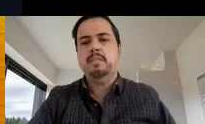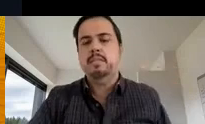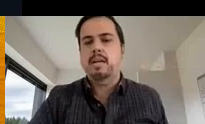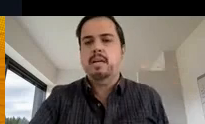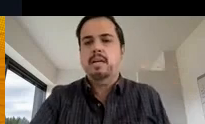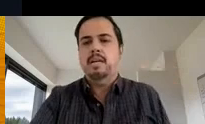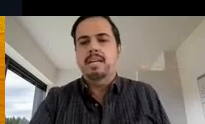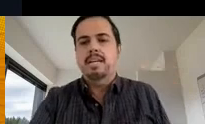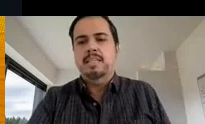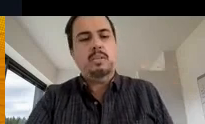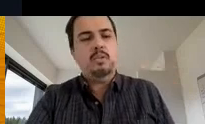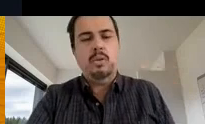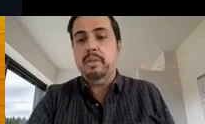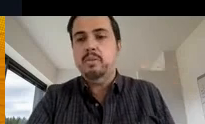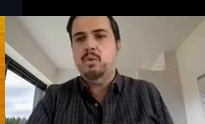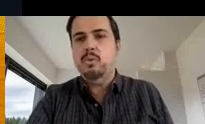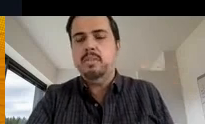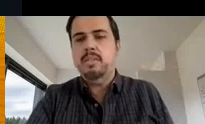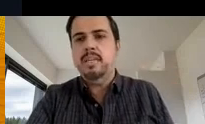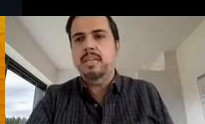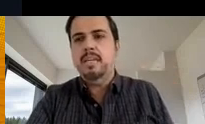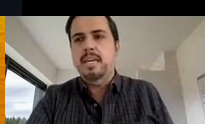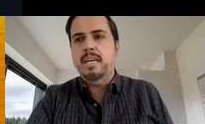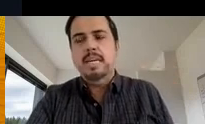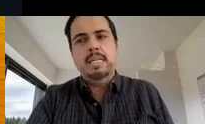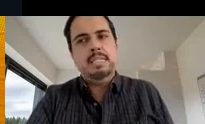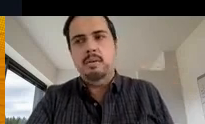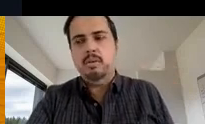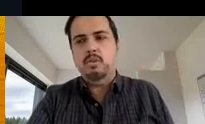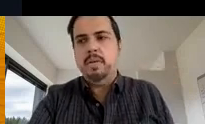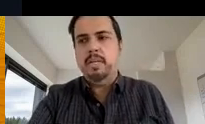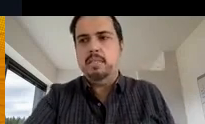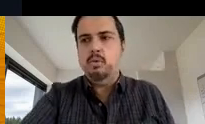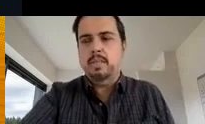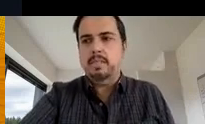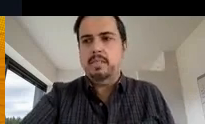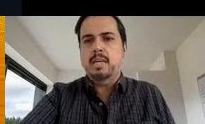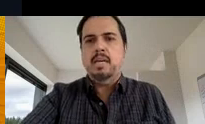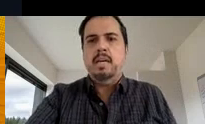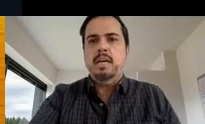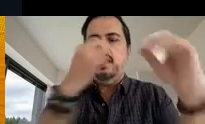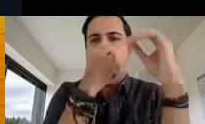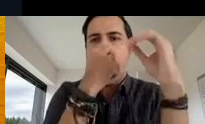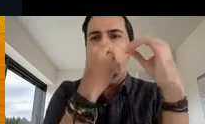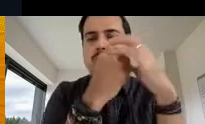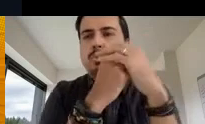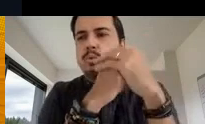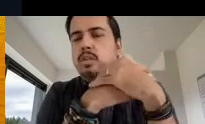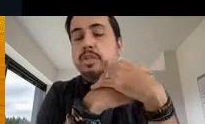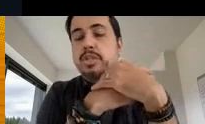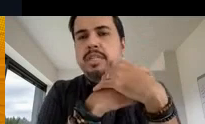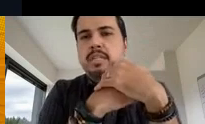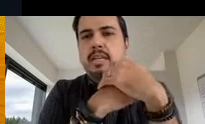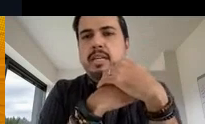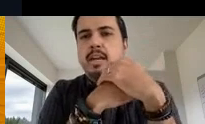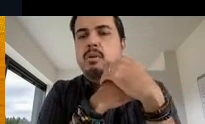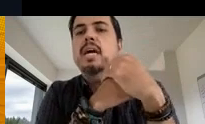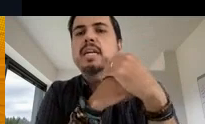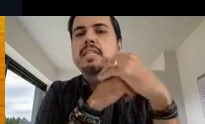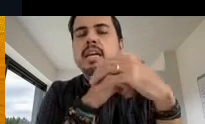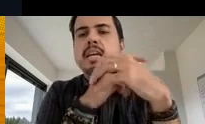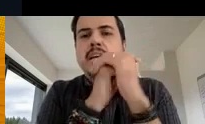recompensa, né? Você recompensar situações e pessoas que não são merecedoras, é coisa